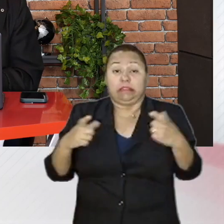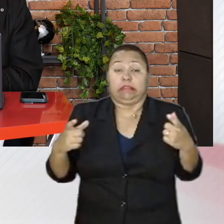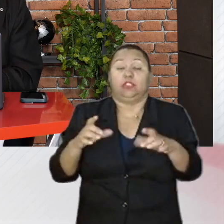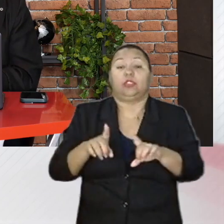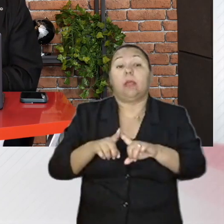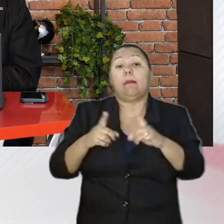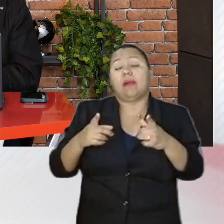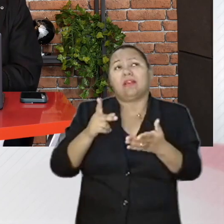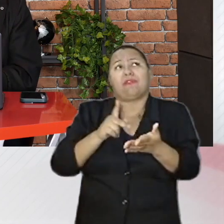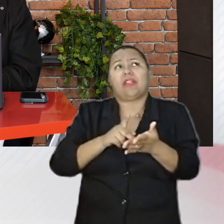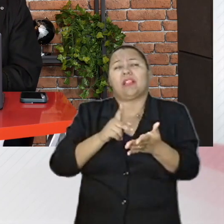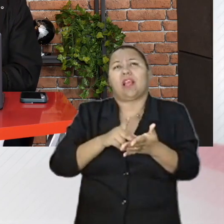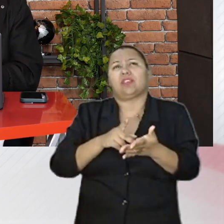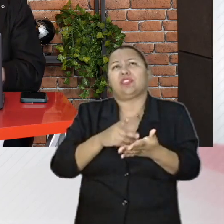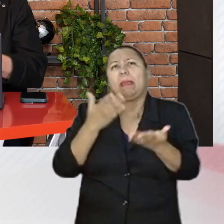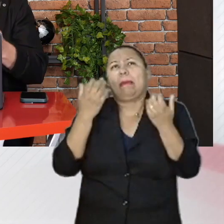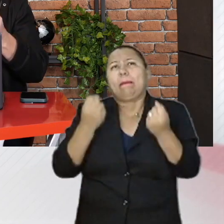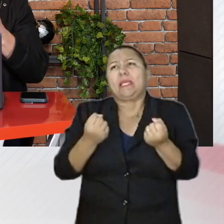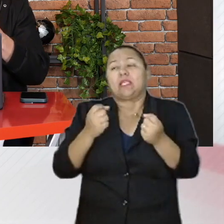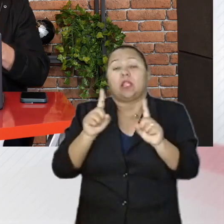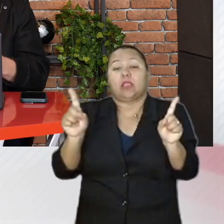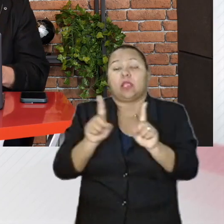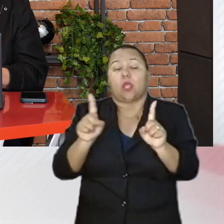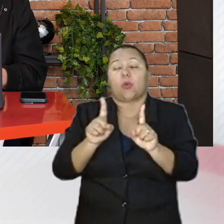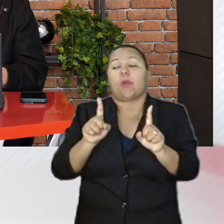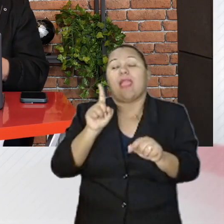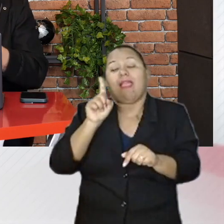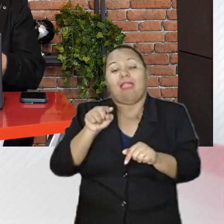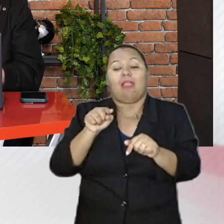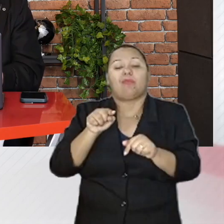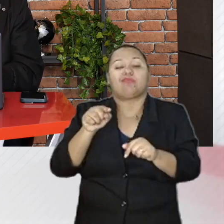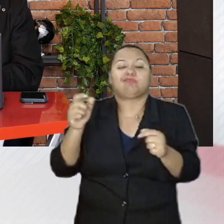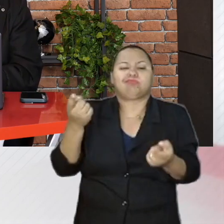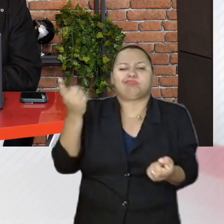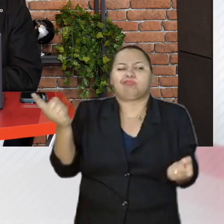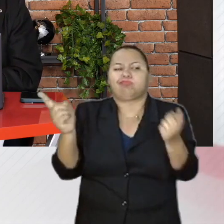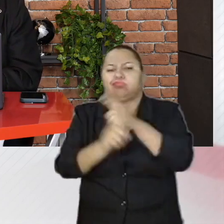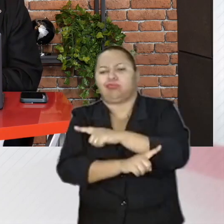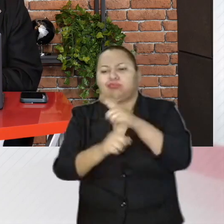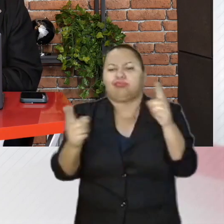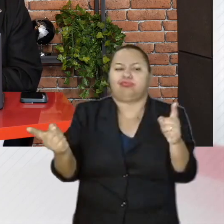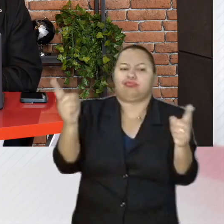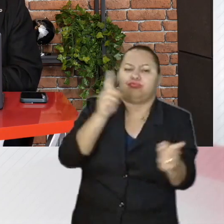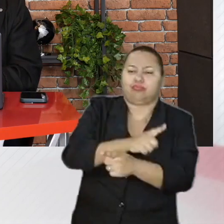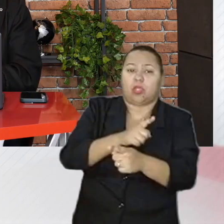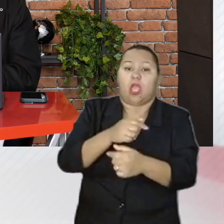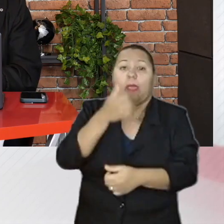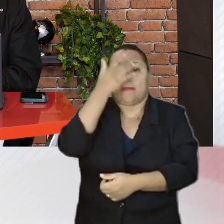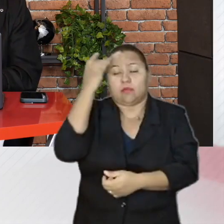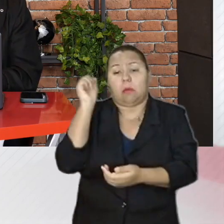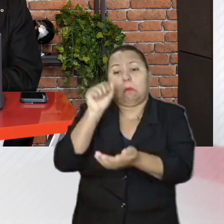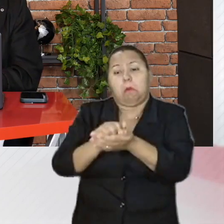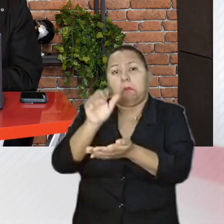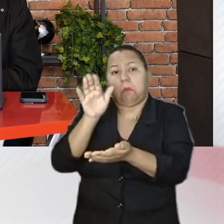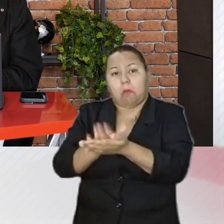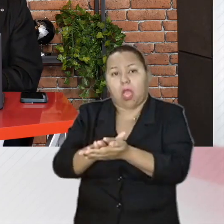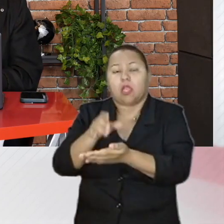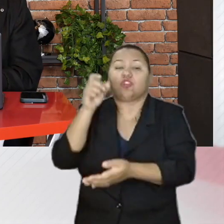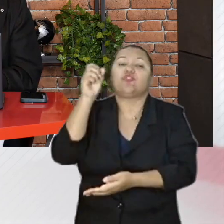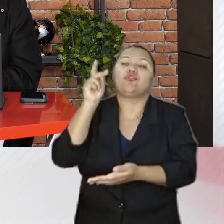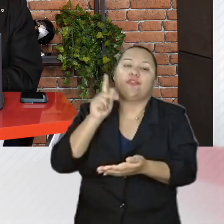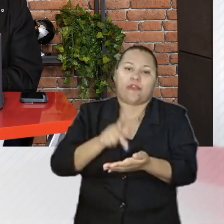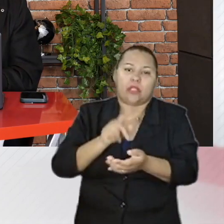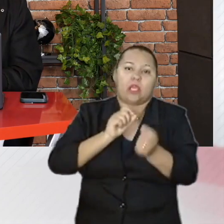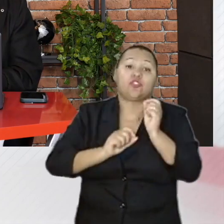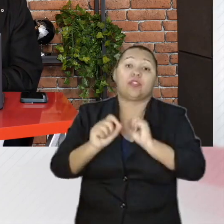que a carga tributária é pesada no Brasil, na verdade é uma distorção. Quem paga impostos para valer no Brasil são